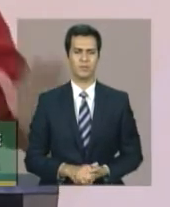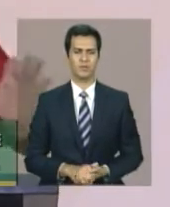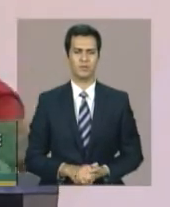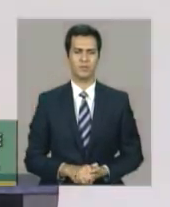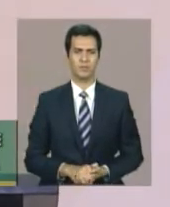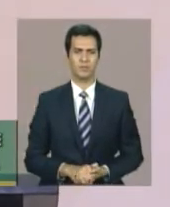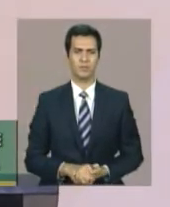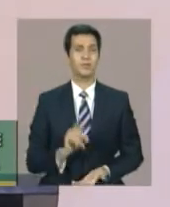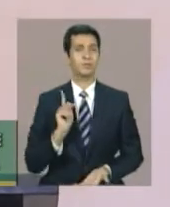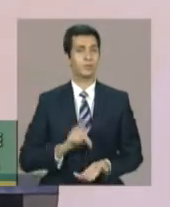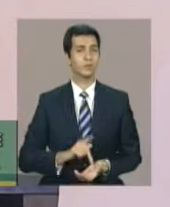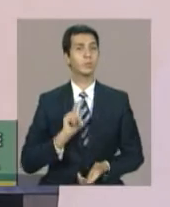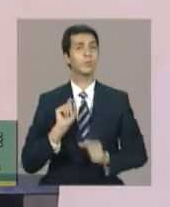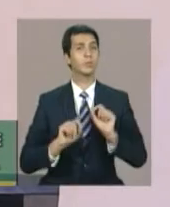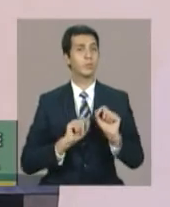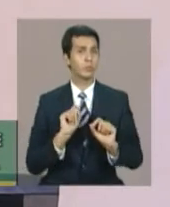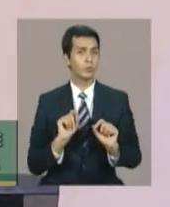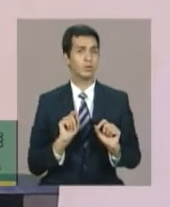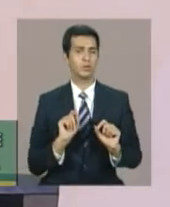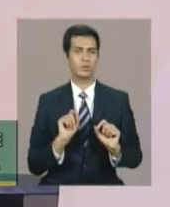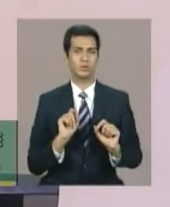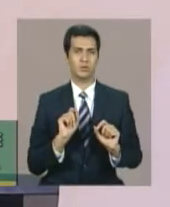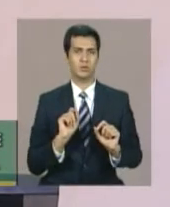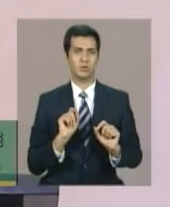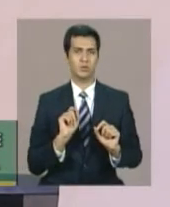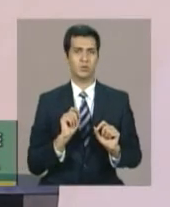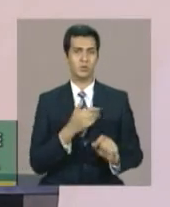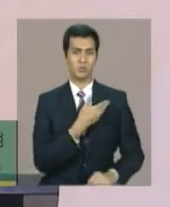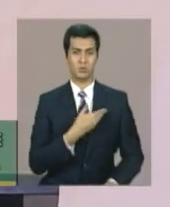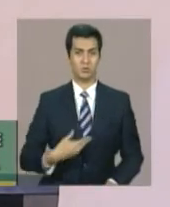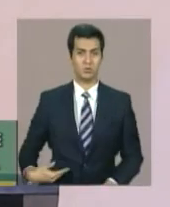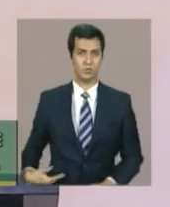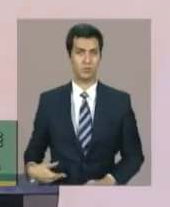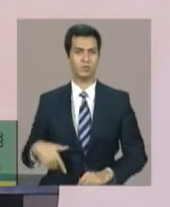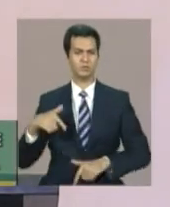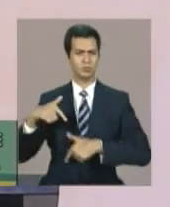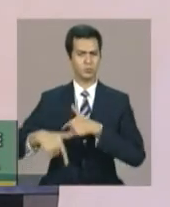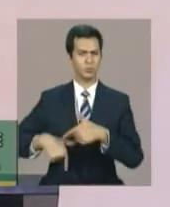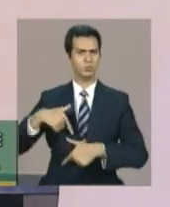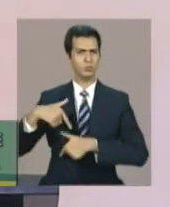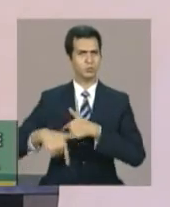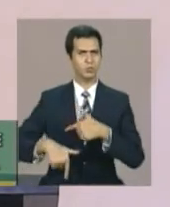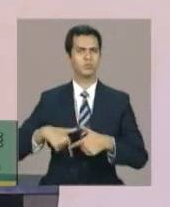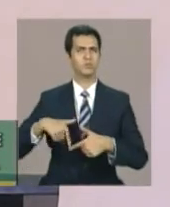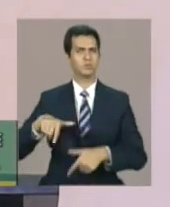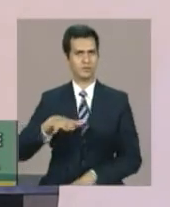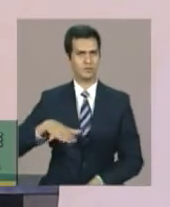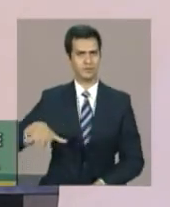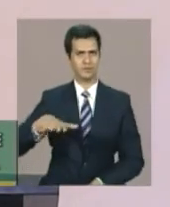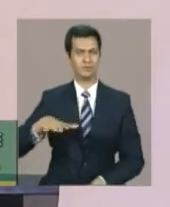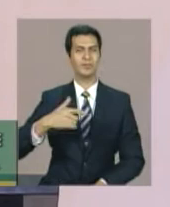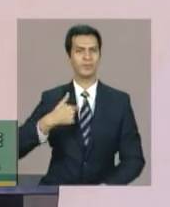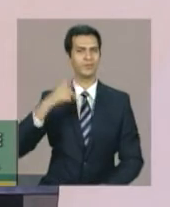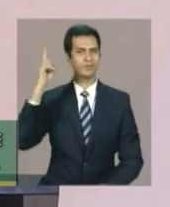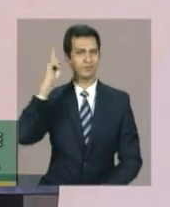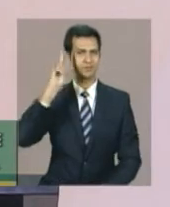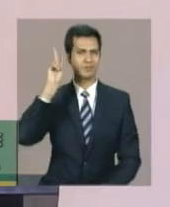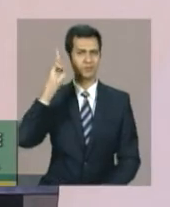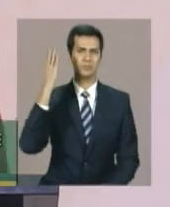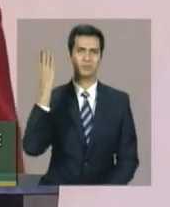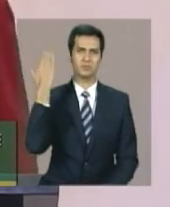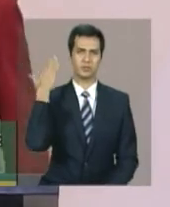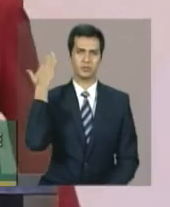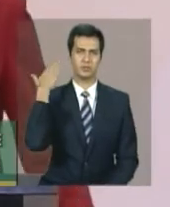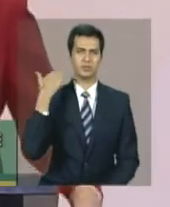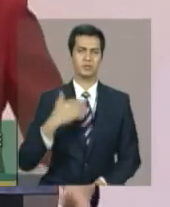esse é um grande esforço que o país está fazendo nessa área. Eu me lembro, ainda, nós